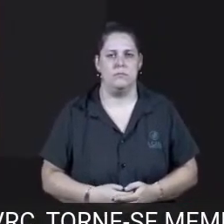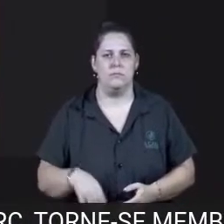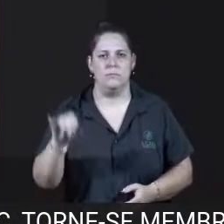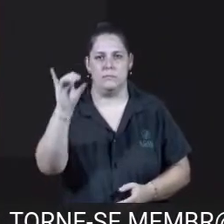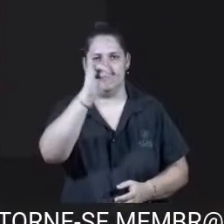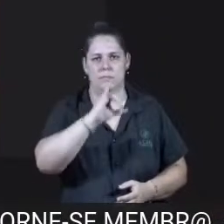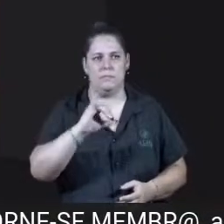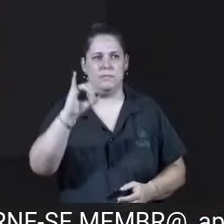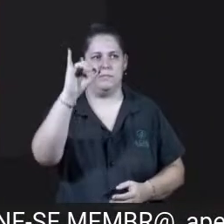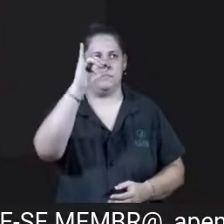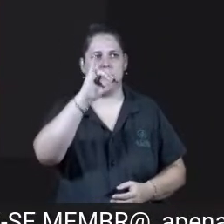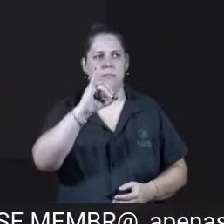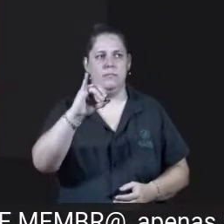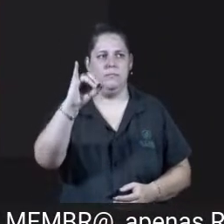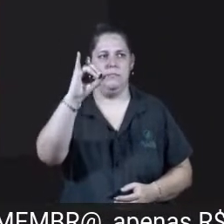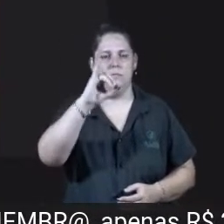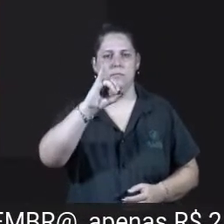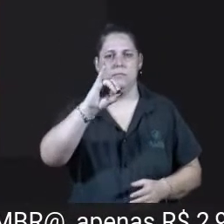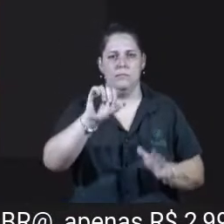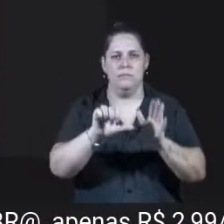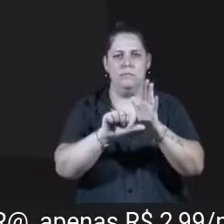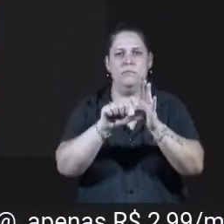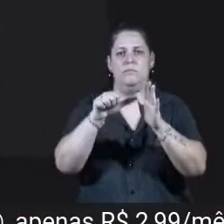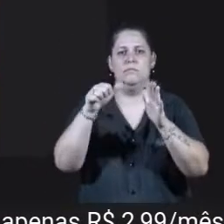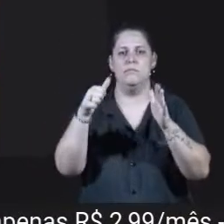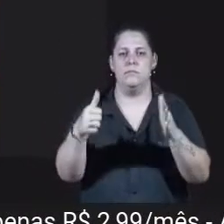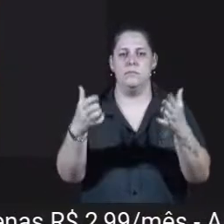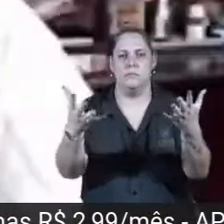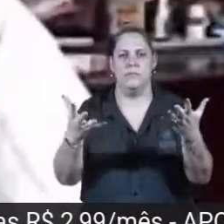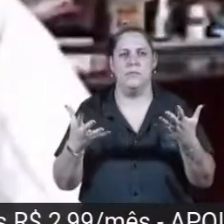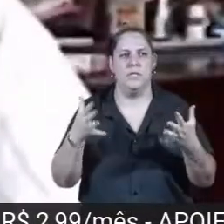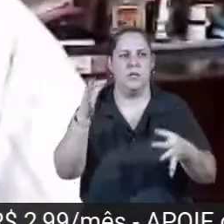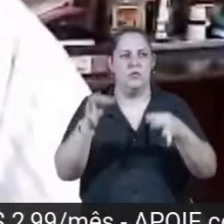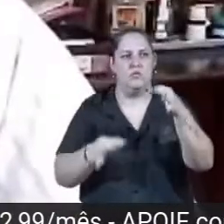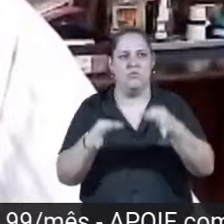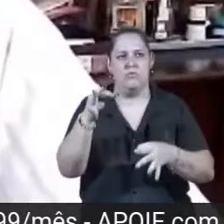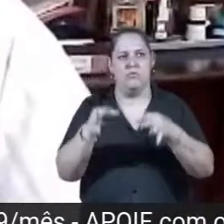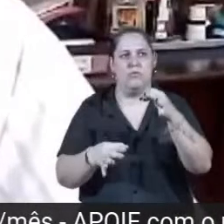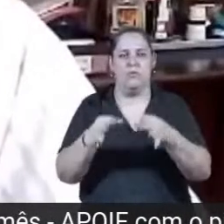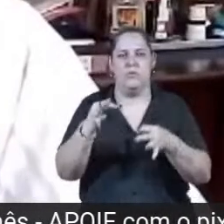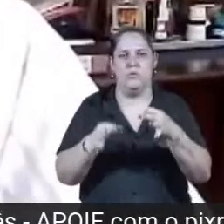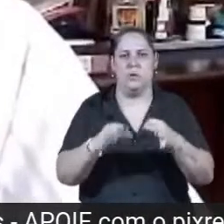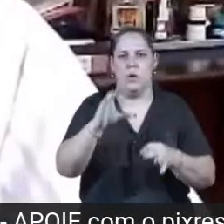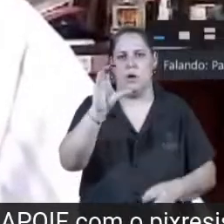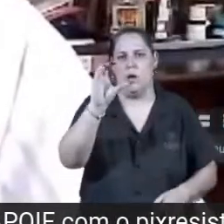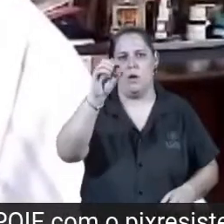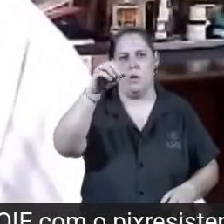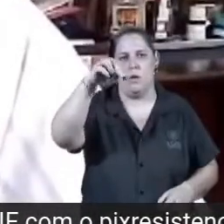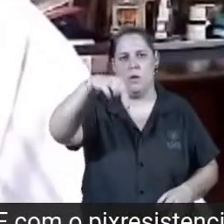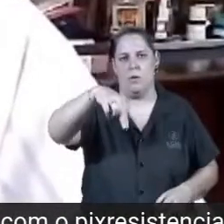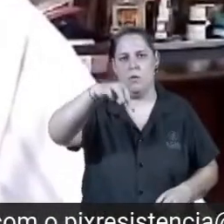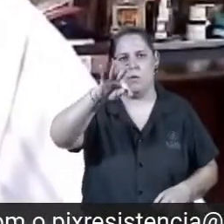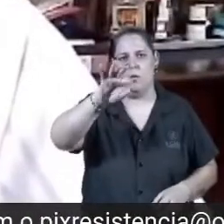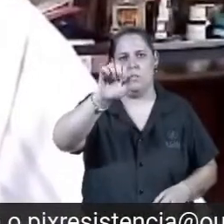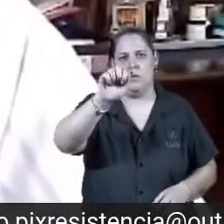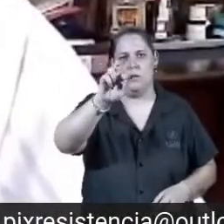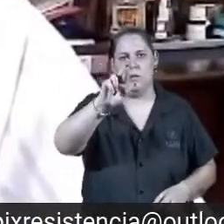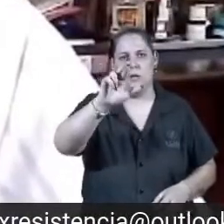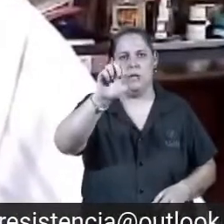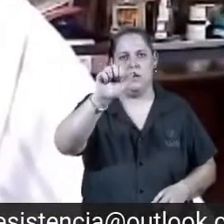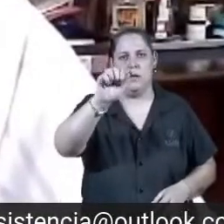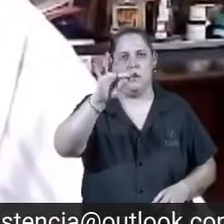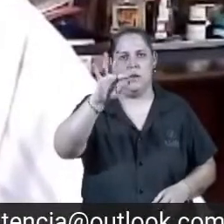Oi. Primeiro, eu queria justificar, Contarato, eu não estar